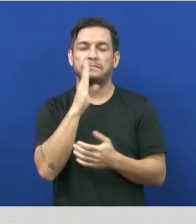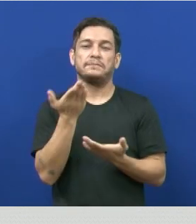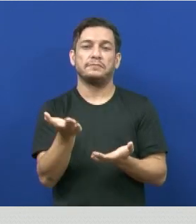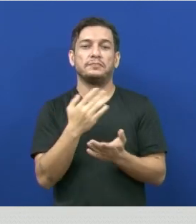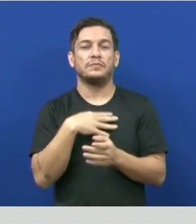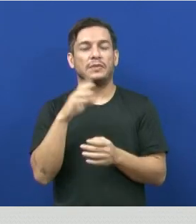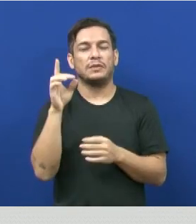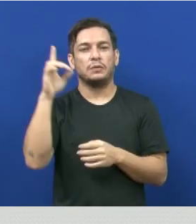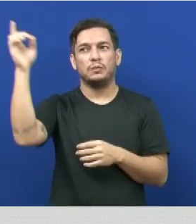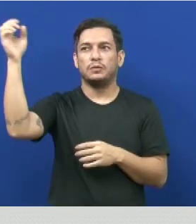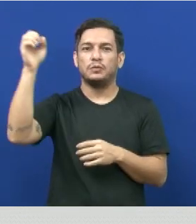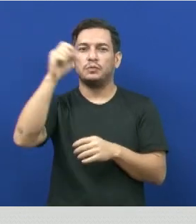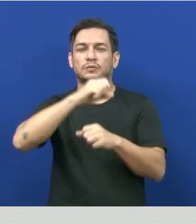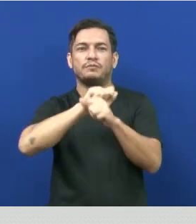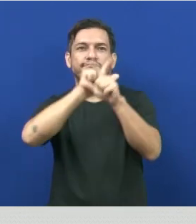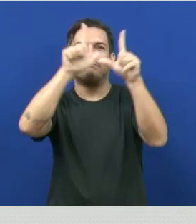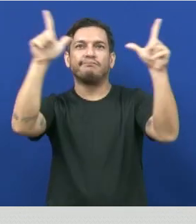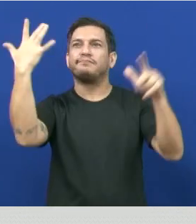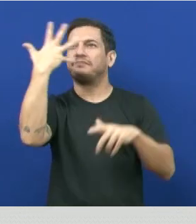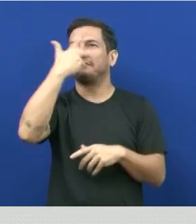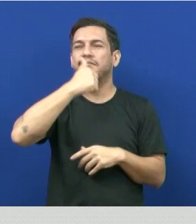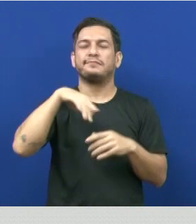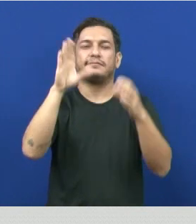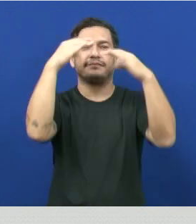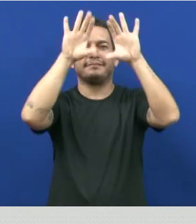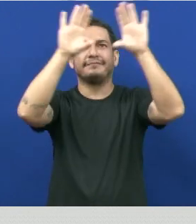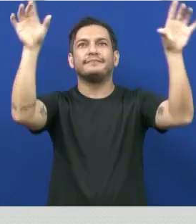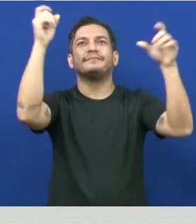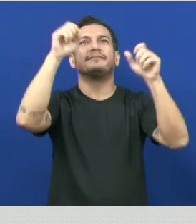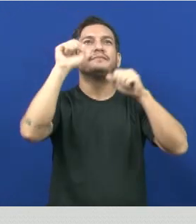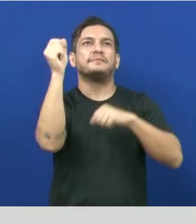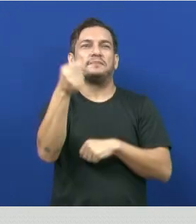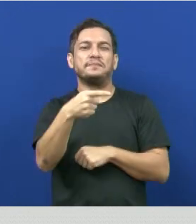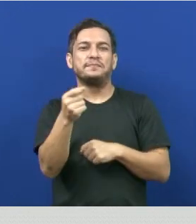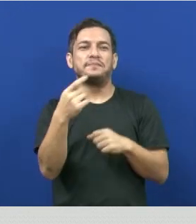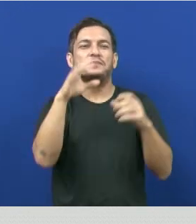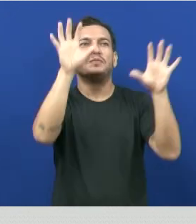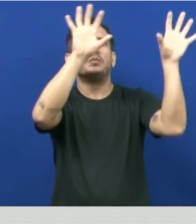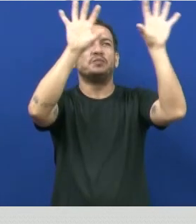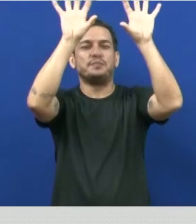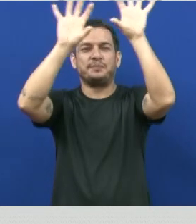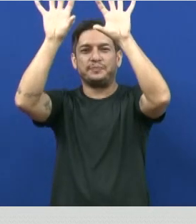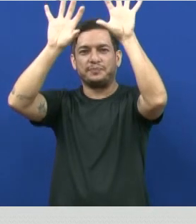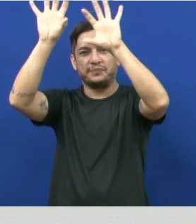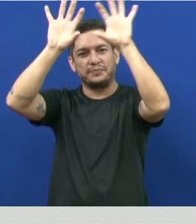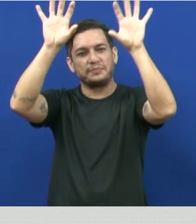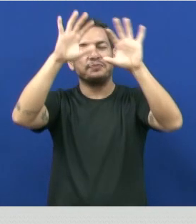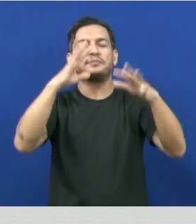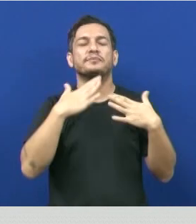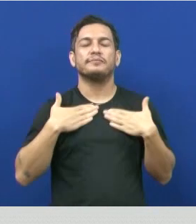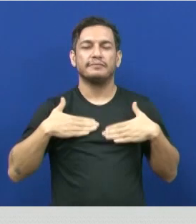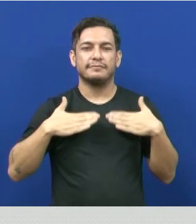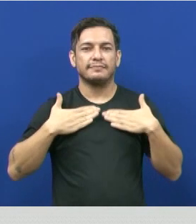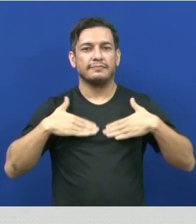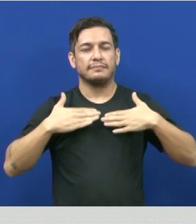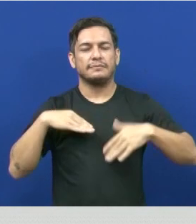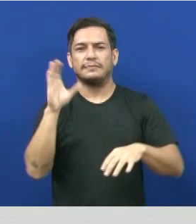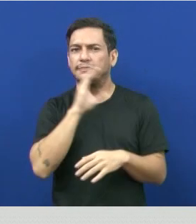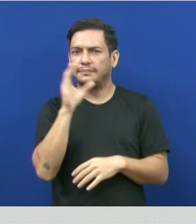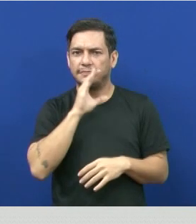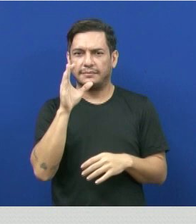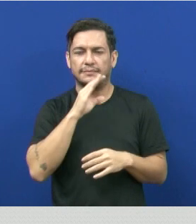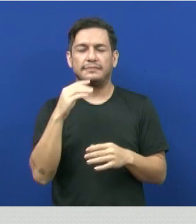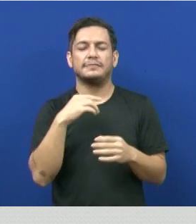o dia estava lindo e o céu azul com muitas nuvens que se moviam preguiçosas de repente